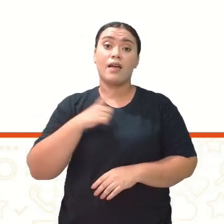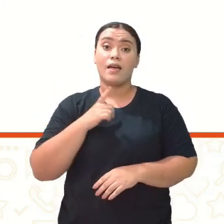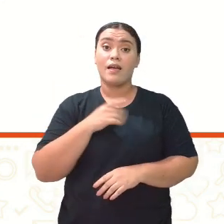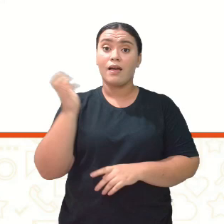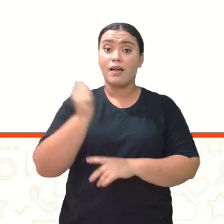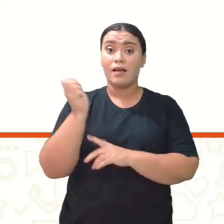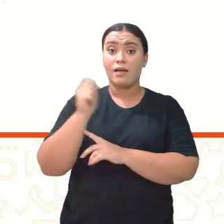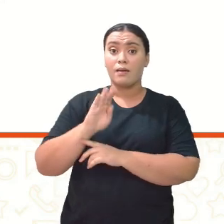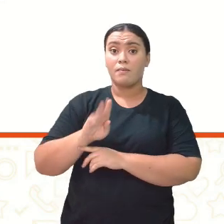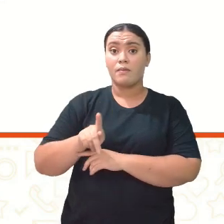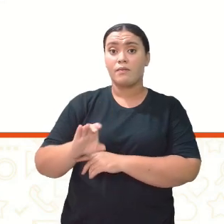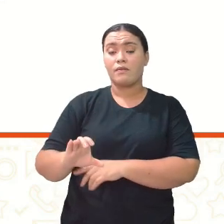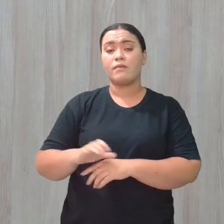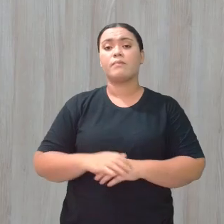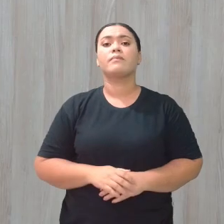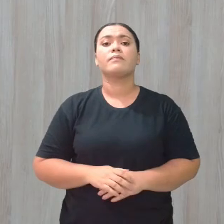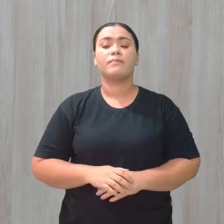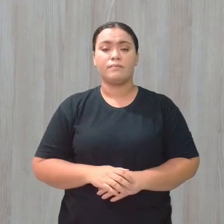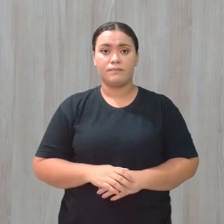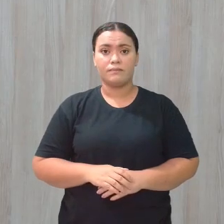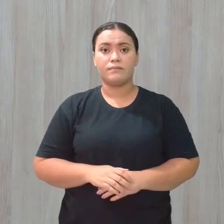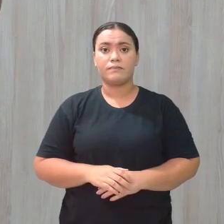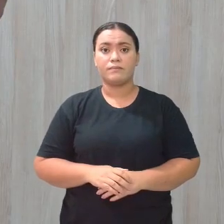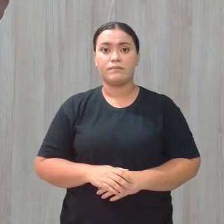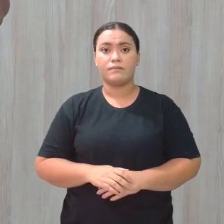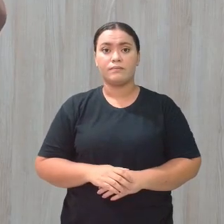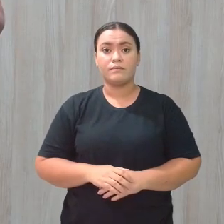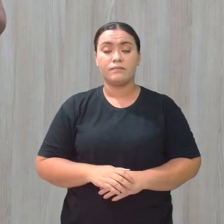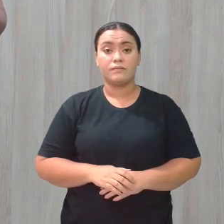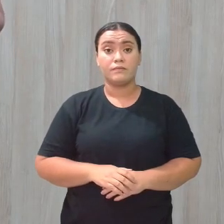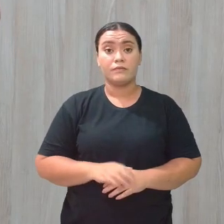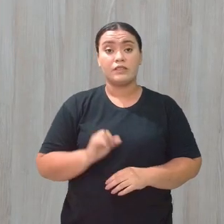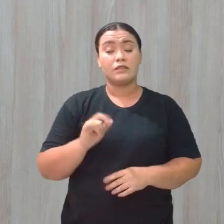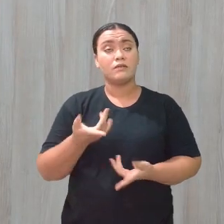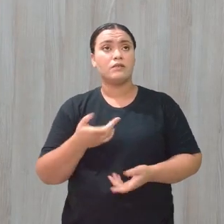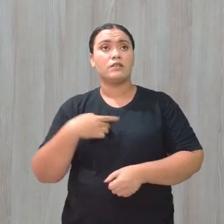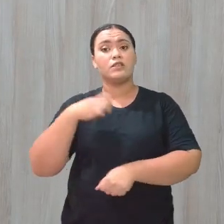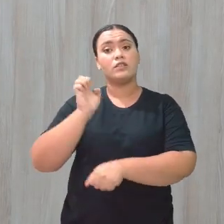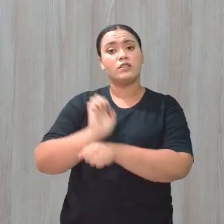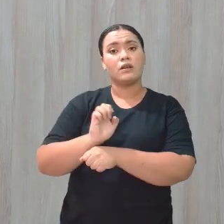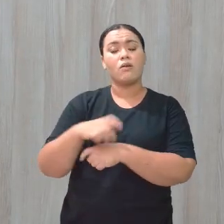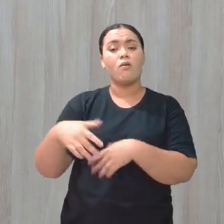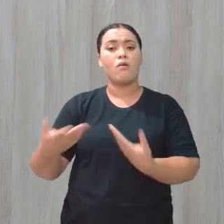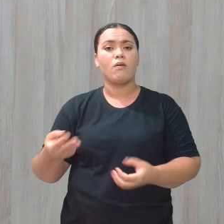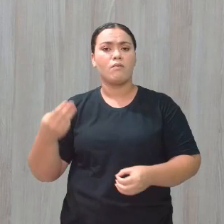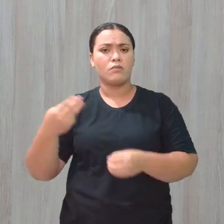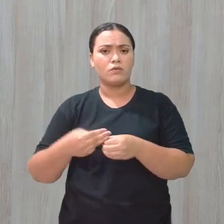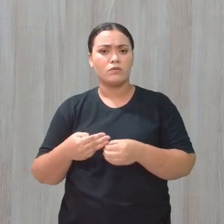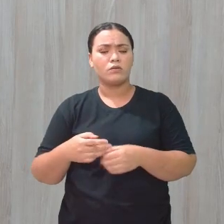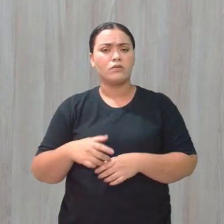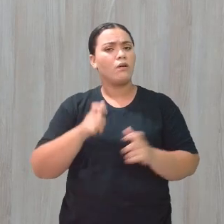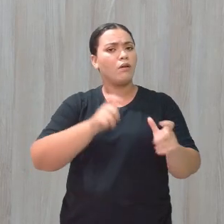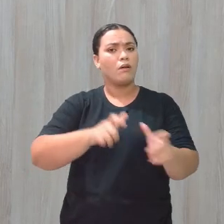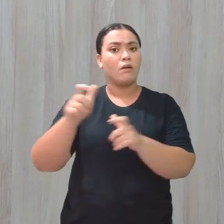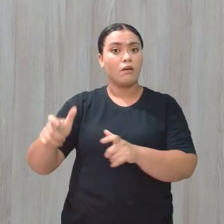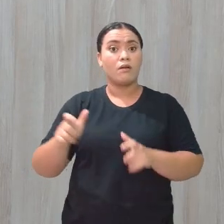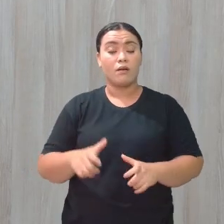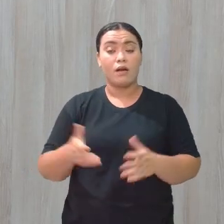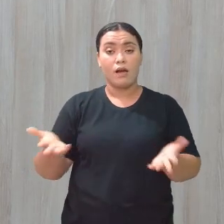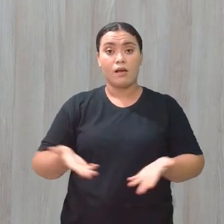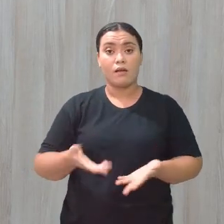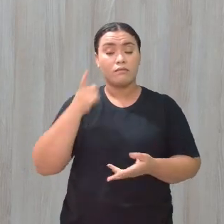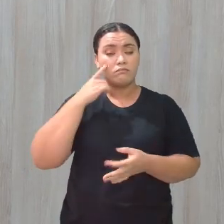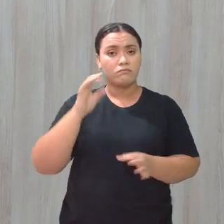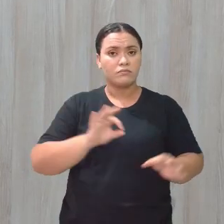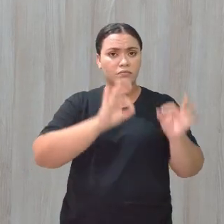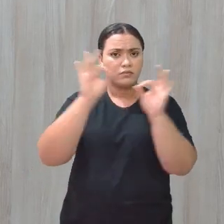de prestação continuada. Então, o seu estado, o seu município, de onde você estiver ouvindo esse programa,